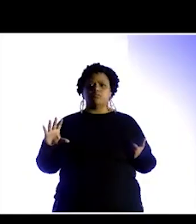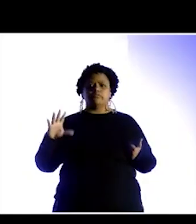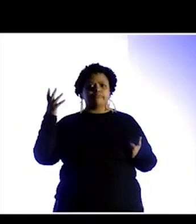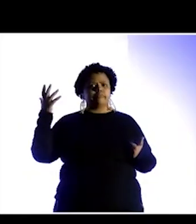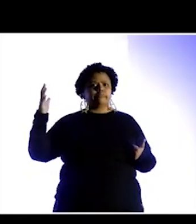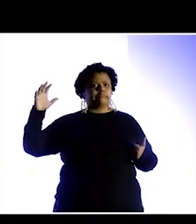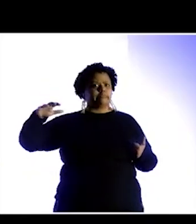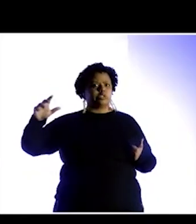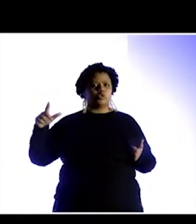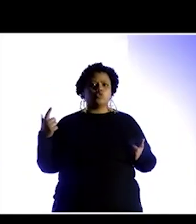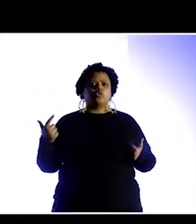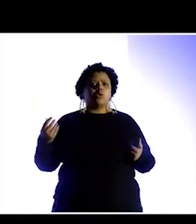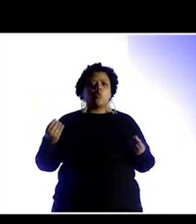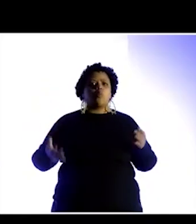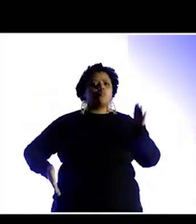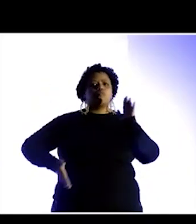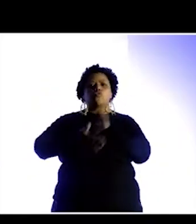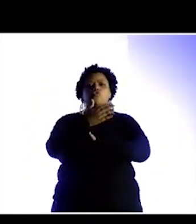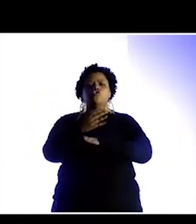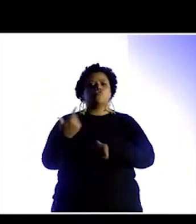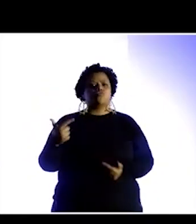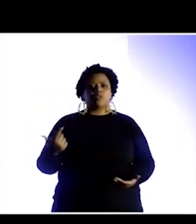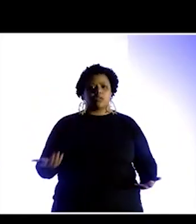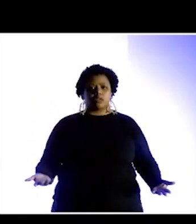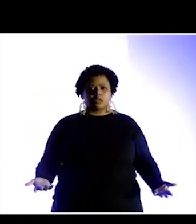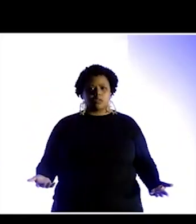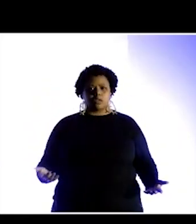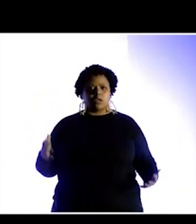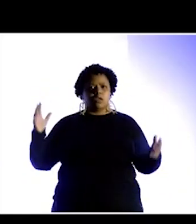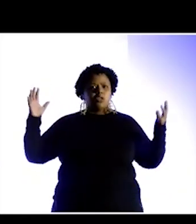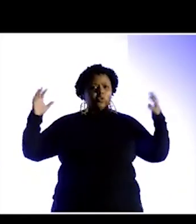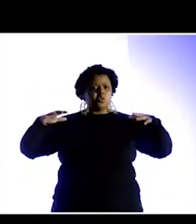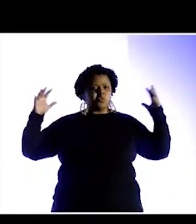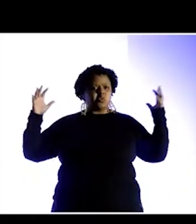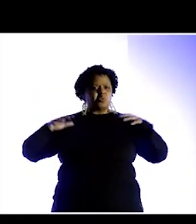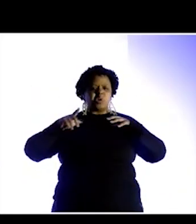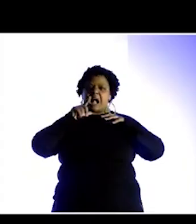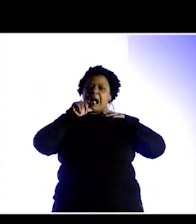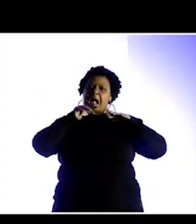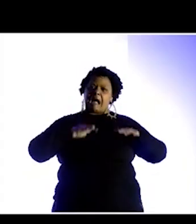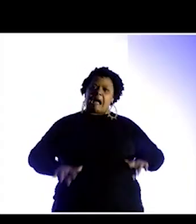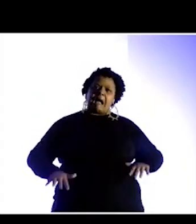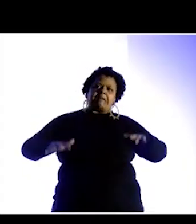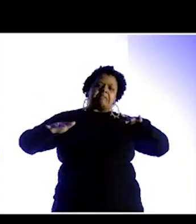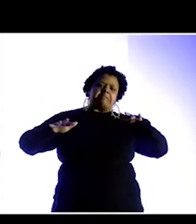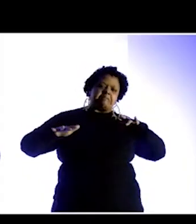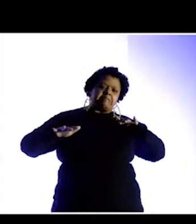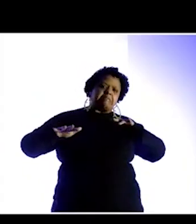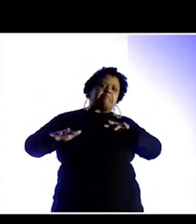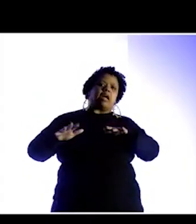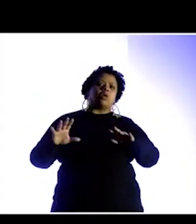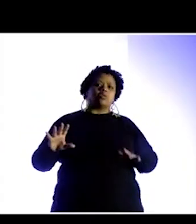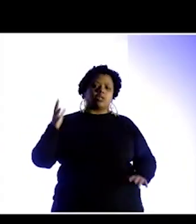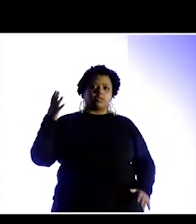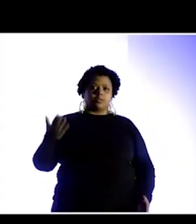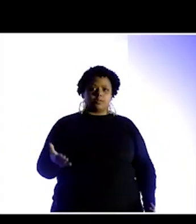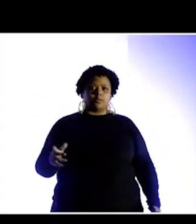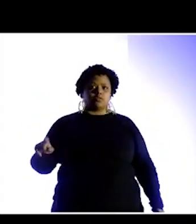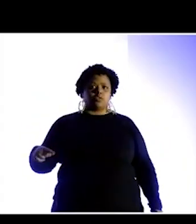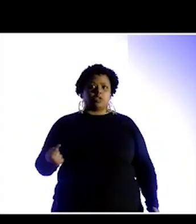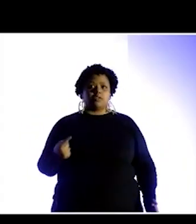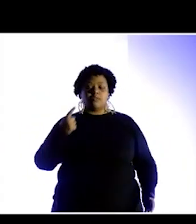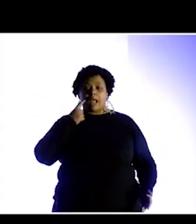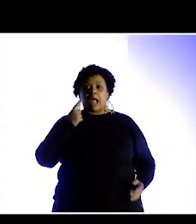muito para onde a gente fugir, isso é catalisado, amplificado pelas mudanças climáticas. Aquilo que a gente achava que